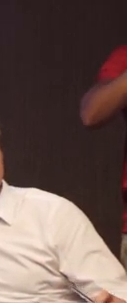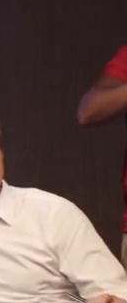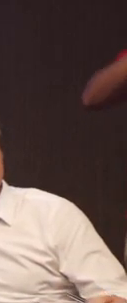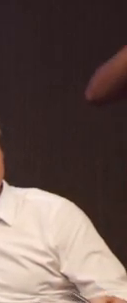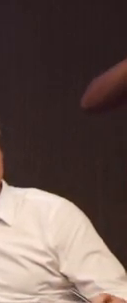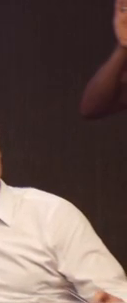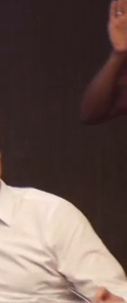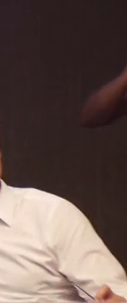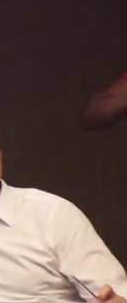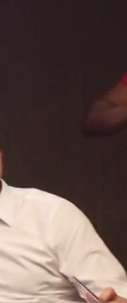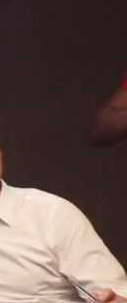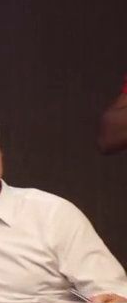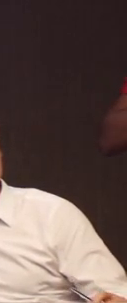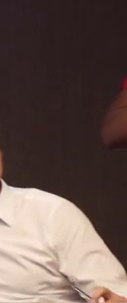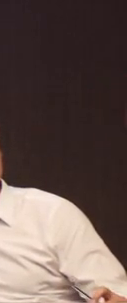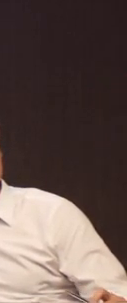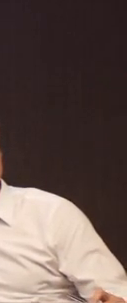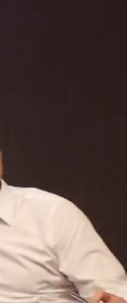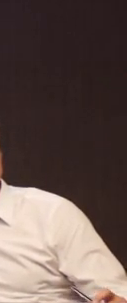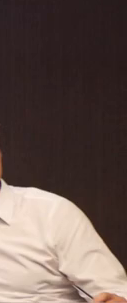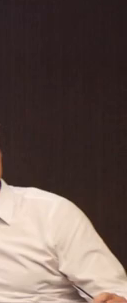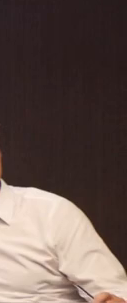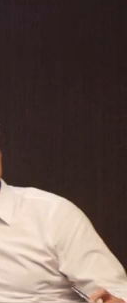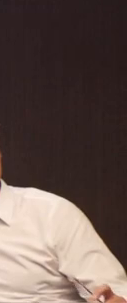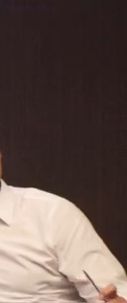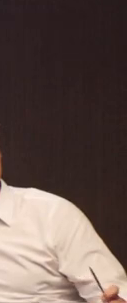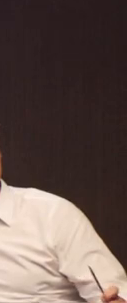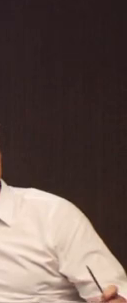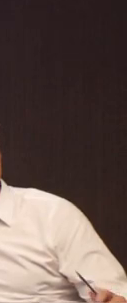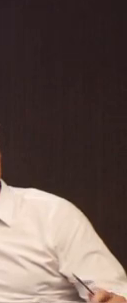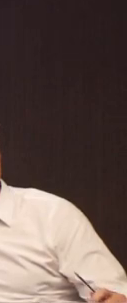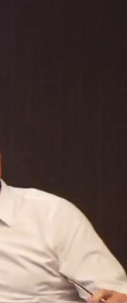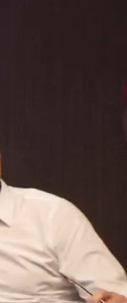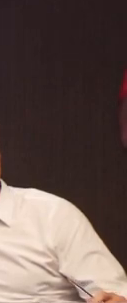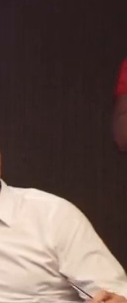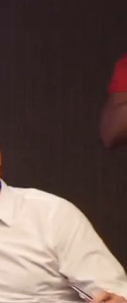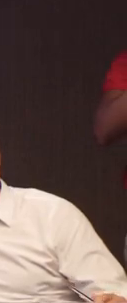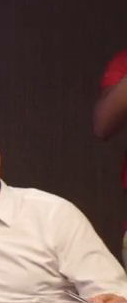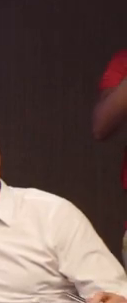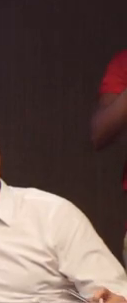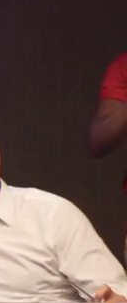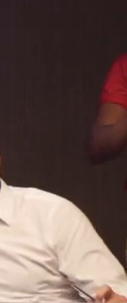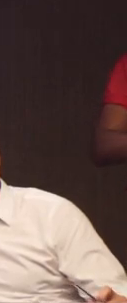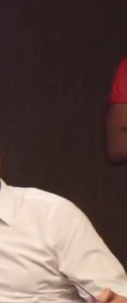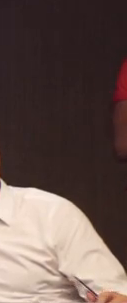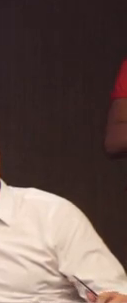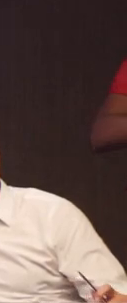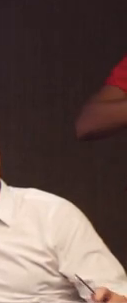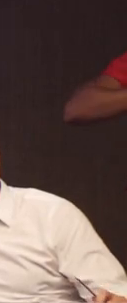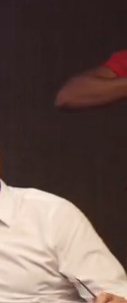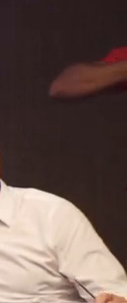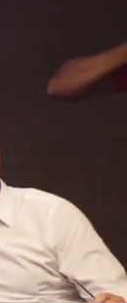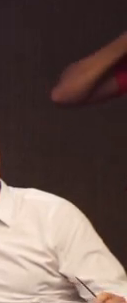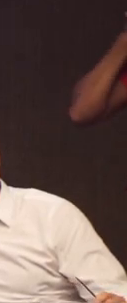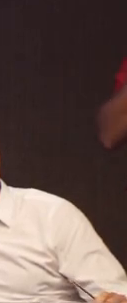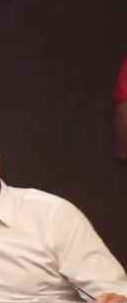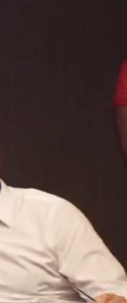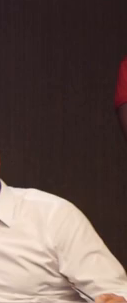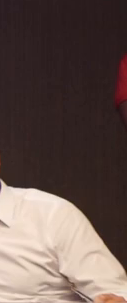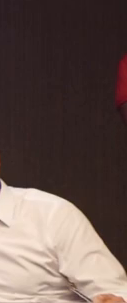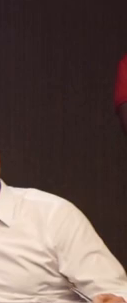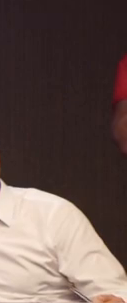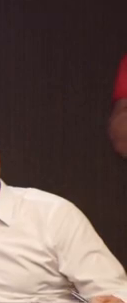sejam candidatos, né? Eu estou coordenando a campanha das mulheres em Goiás, sou a secretária de mulheres e também a secretária de ações institucionais. Um orgulho imenso e uma emoção imensa de estar